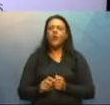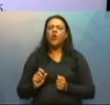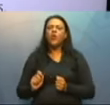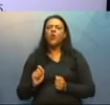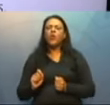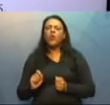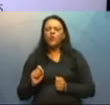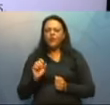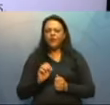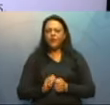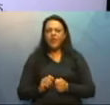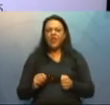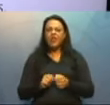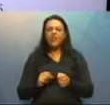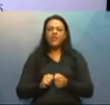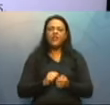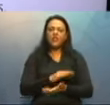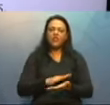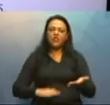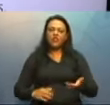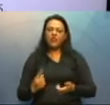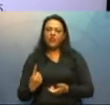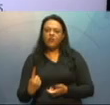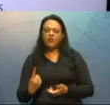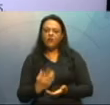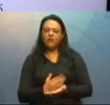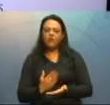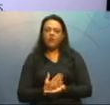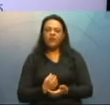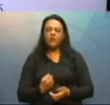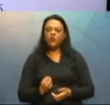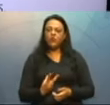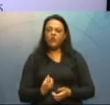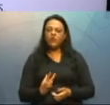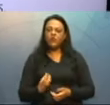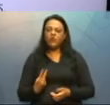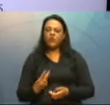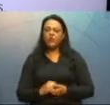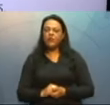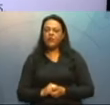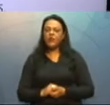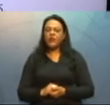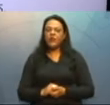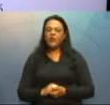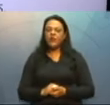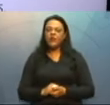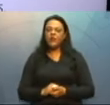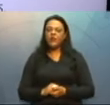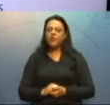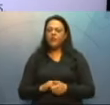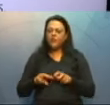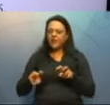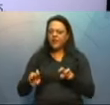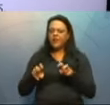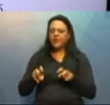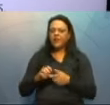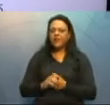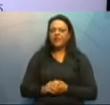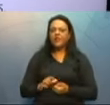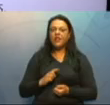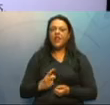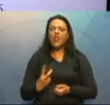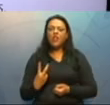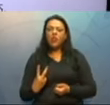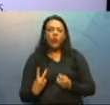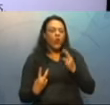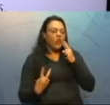Para resolver a atividade 1, da página 222, observe que ela terá duas